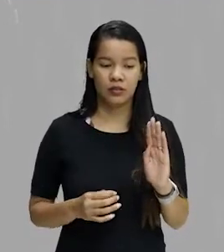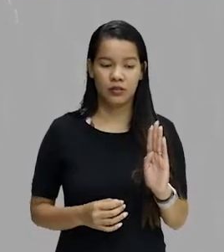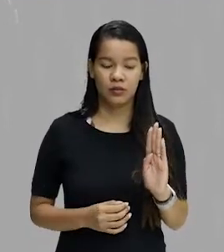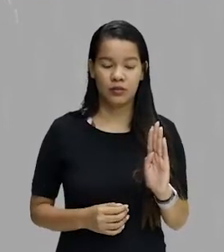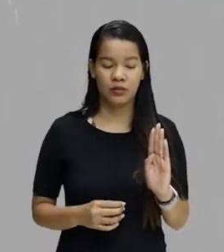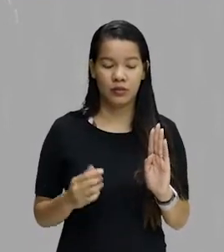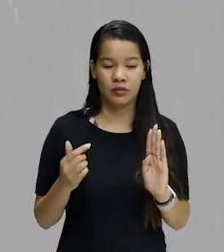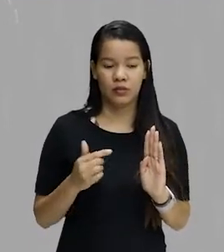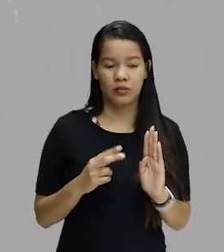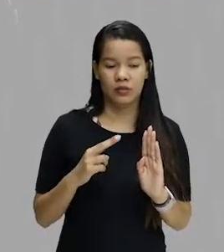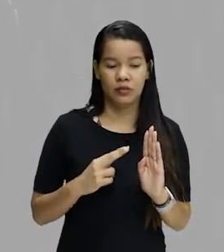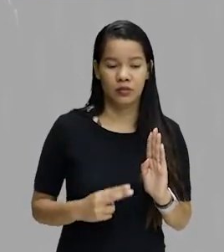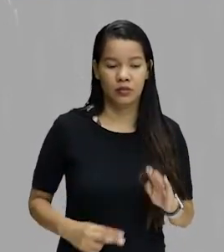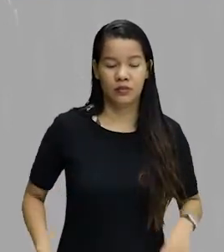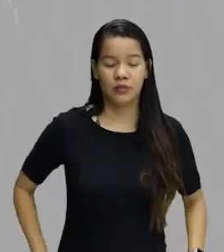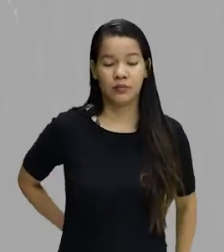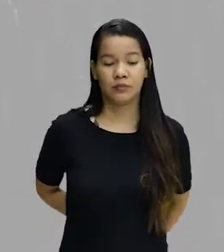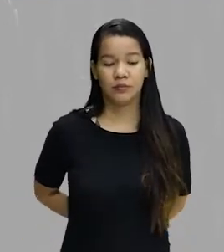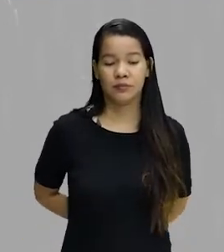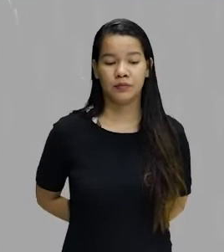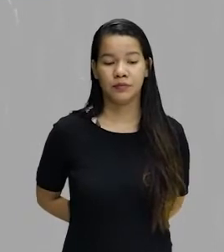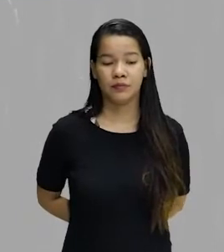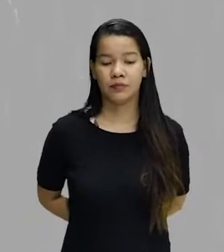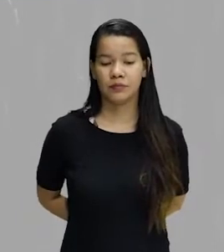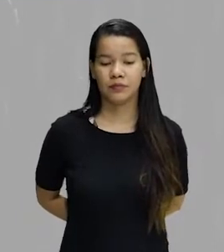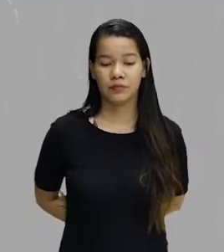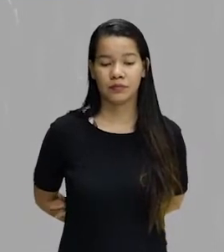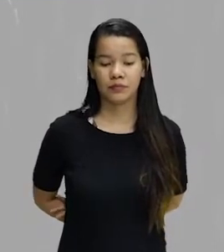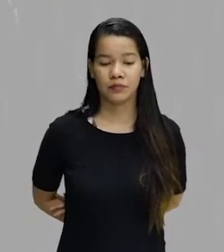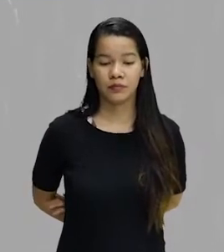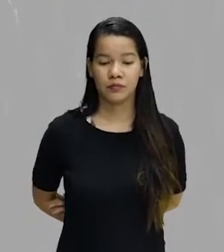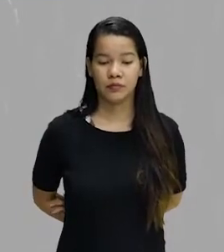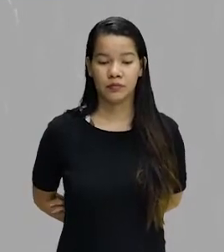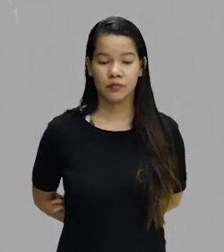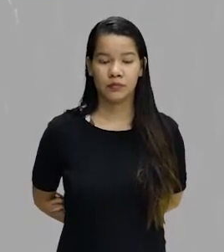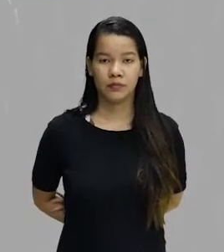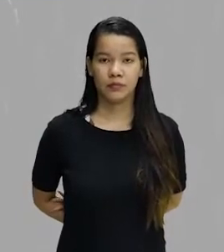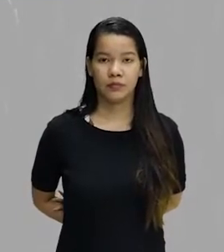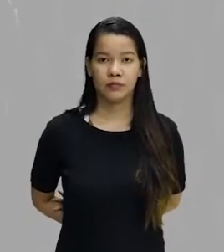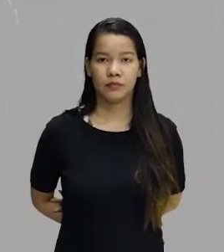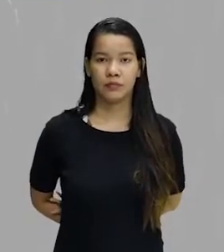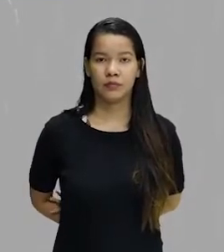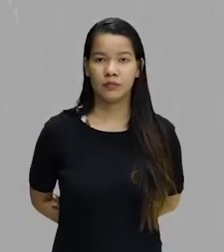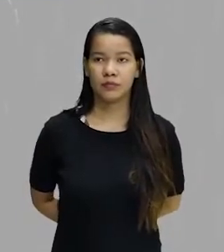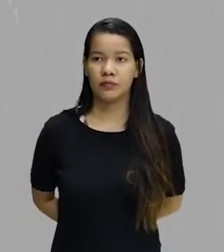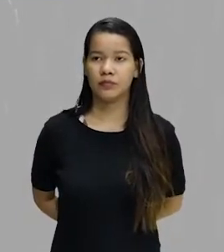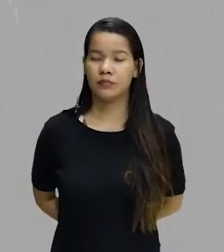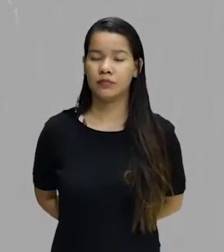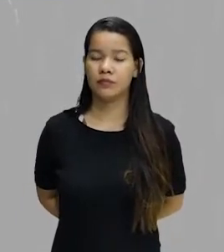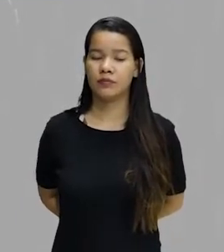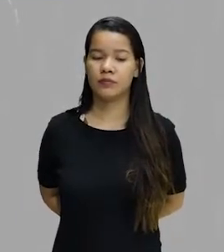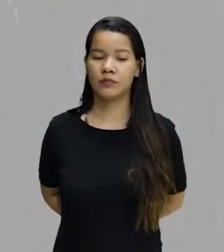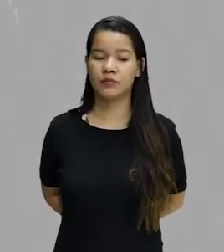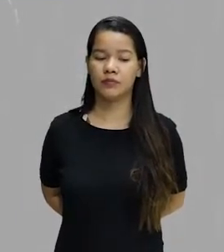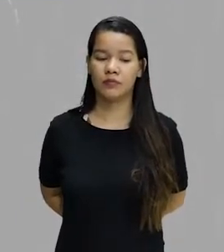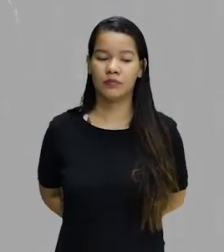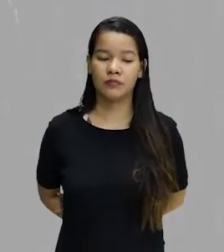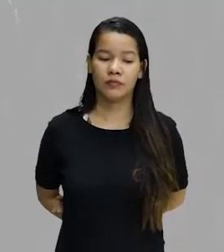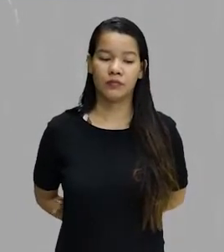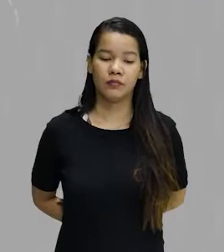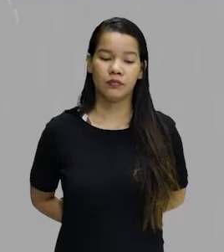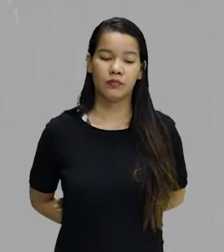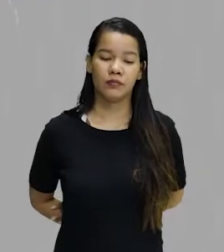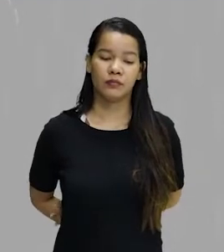2, o nome e o PAC do produto formado, que é o composto 2, é o 2,6 dimetil